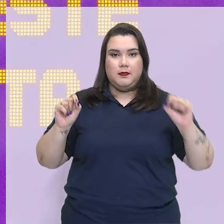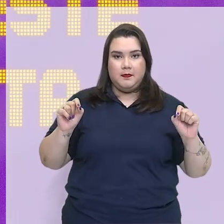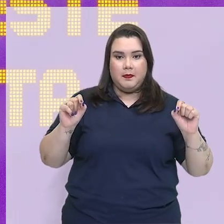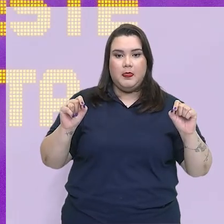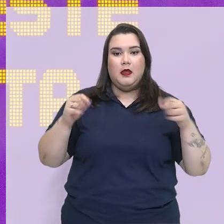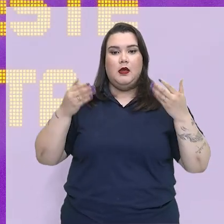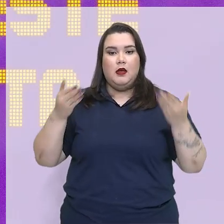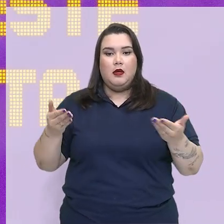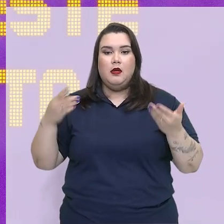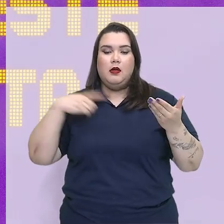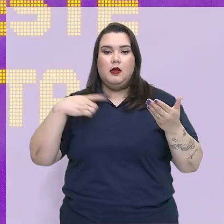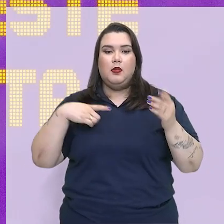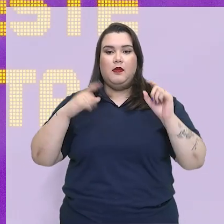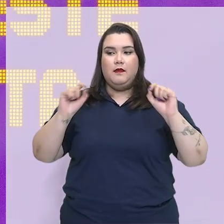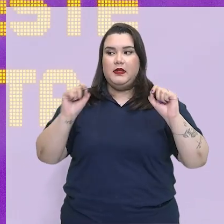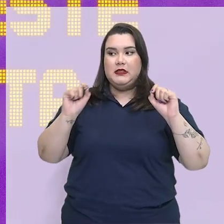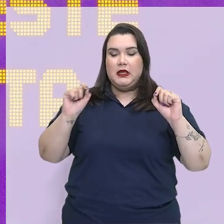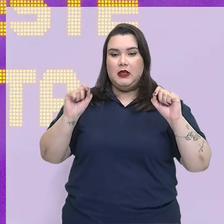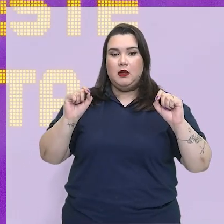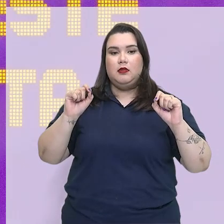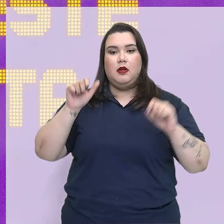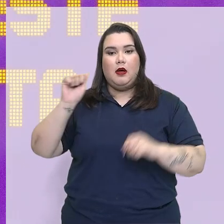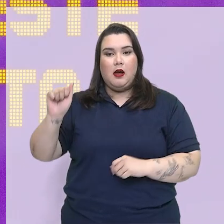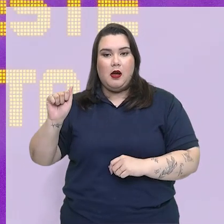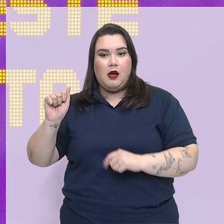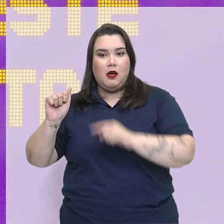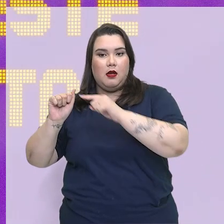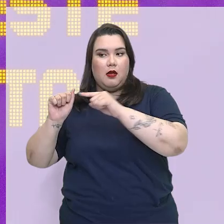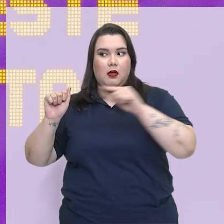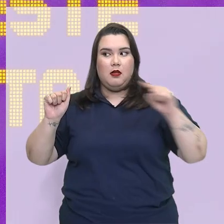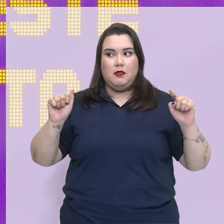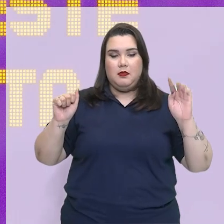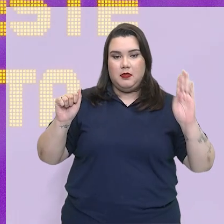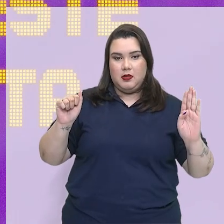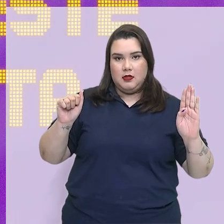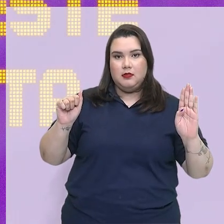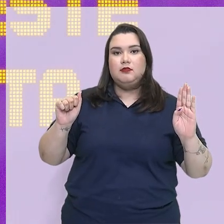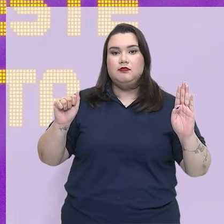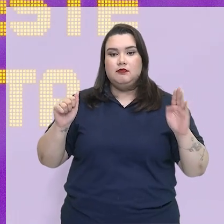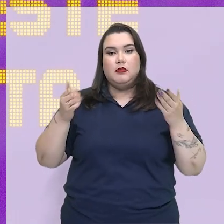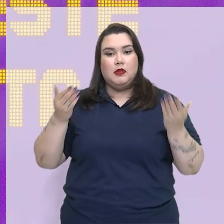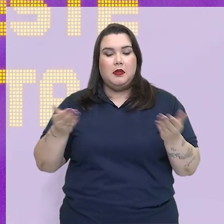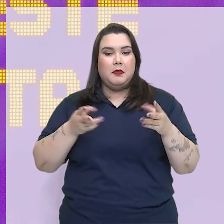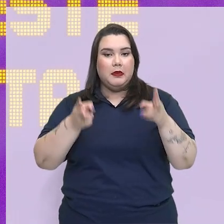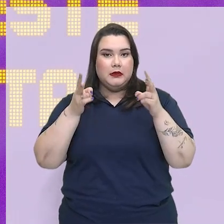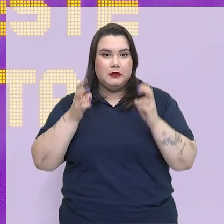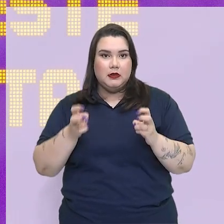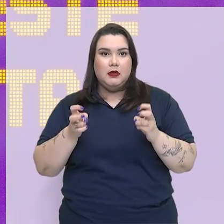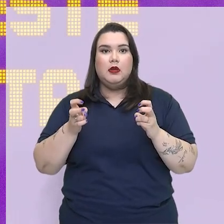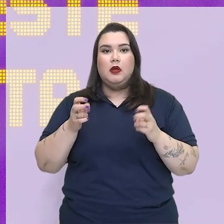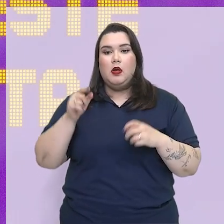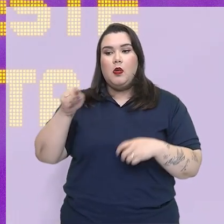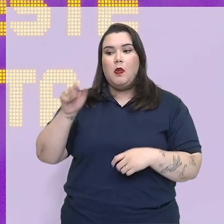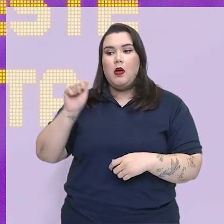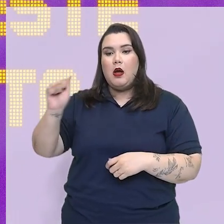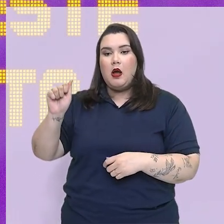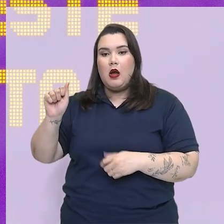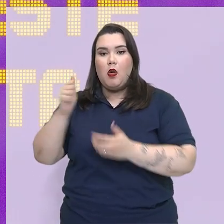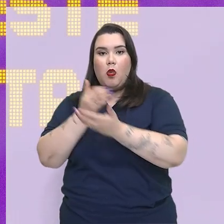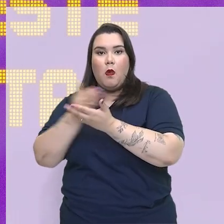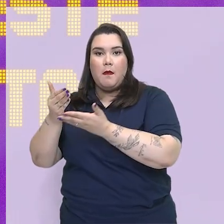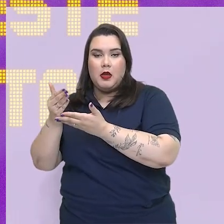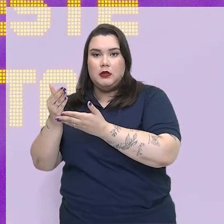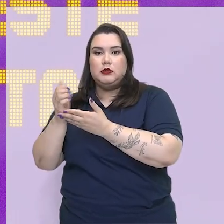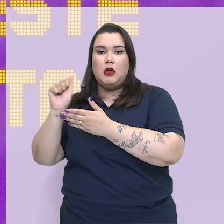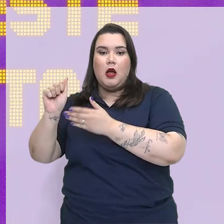uma indicação. Nós podemos indicar segmento AB, mostrando onde é a origem e onde é a extremidade. Origem em A, extremidade em